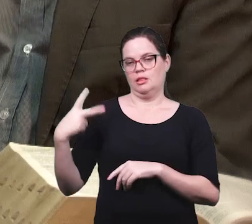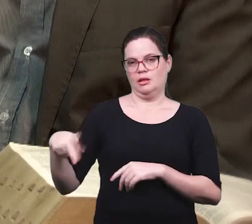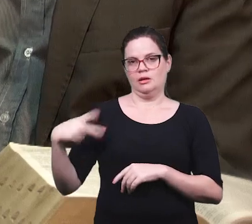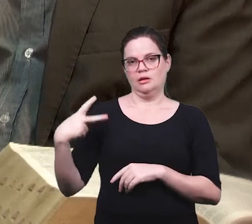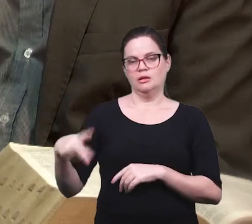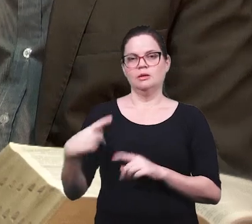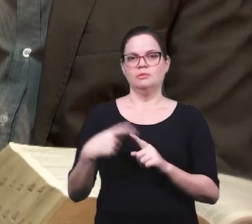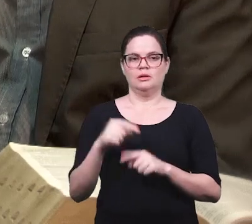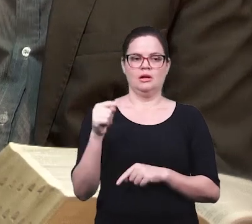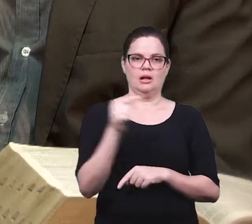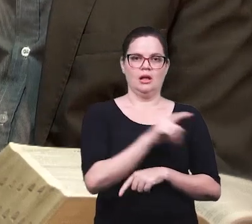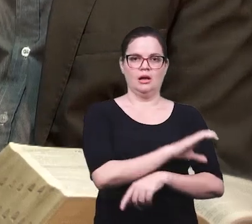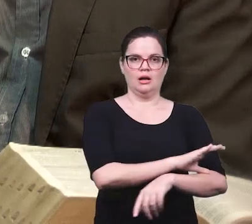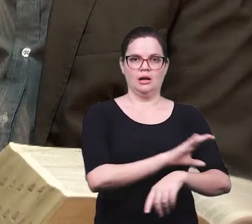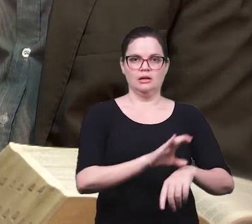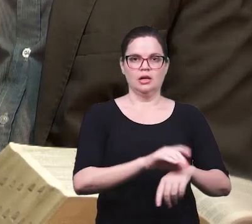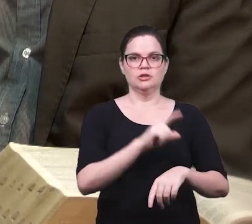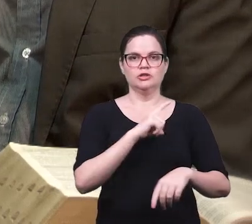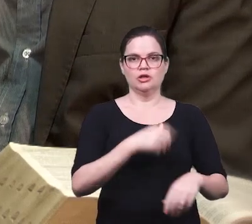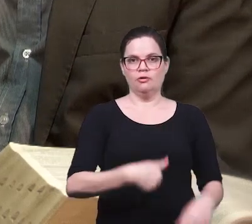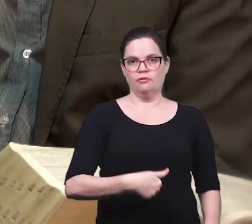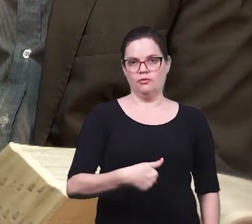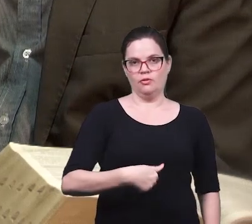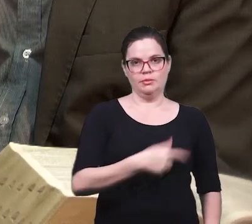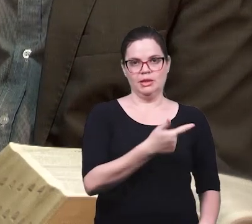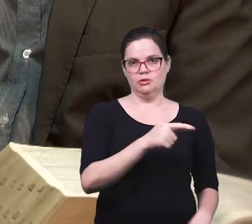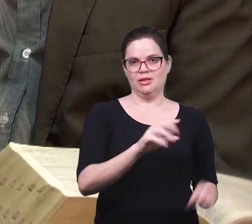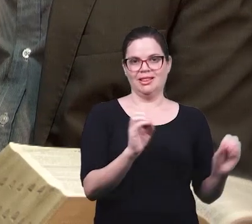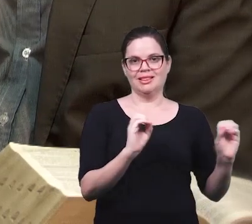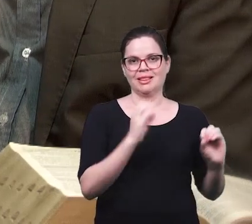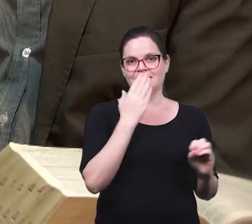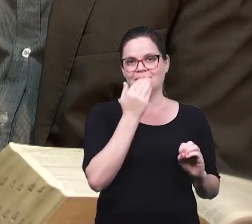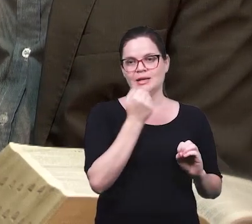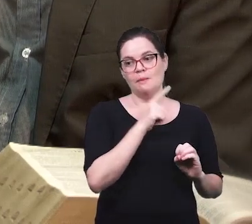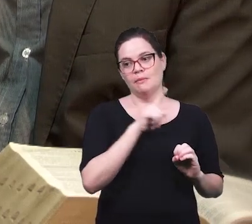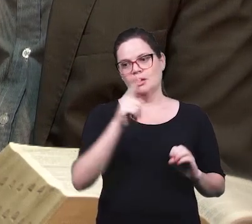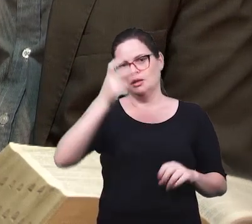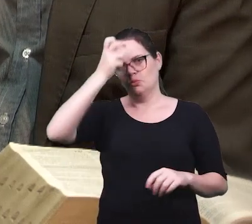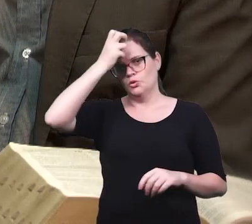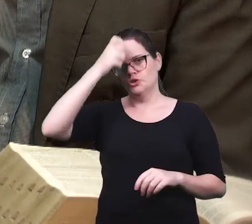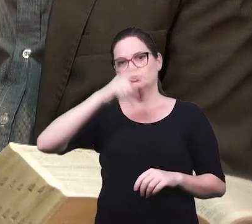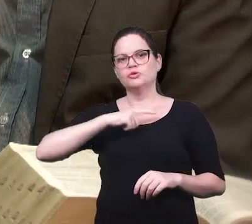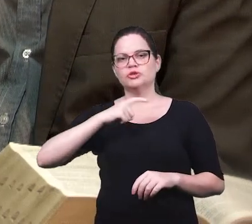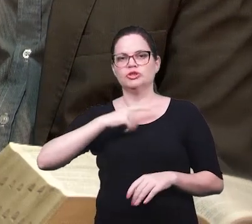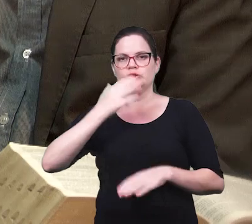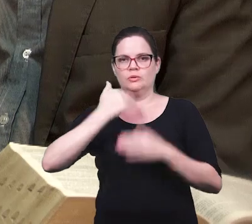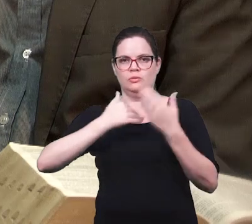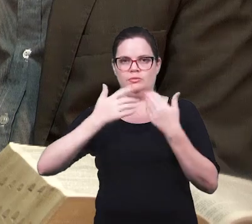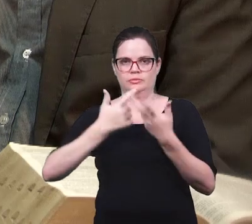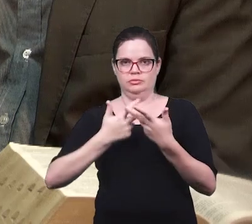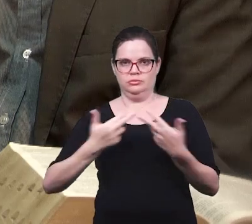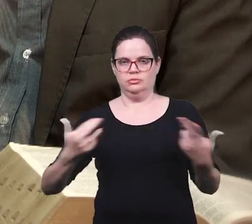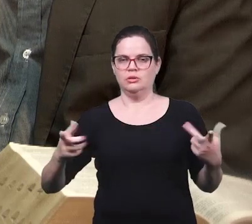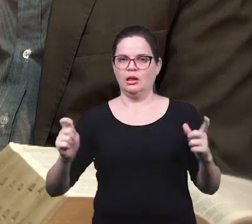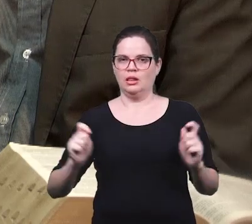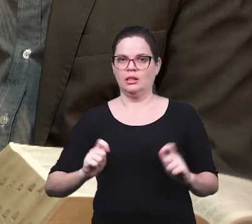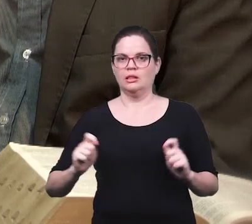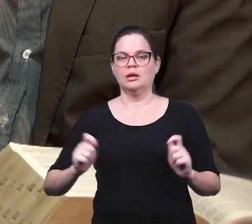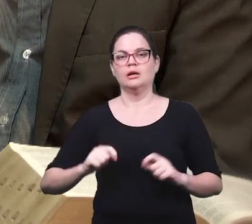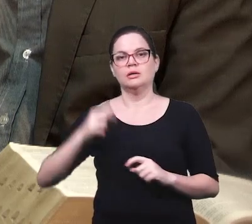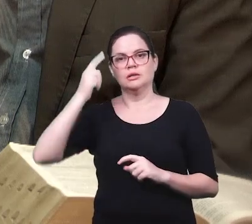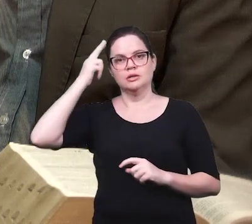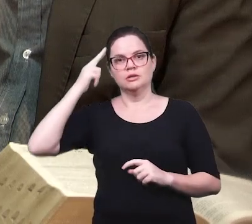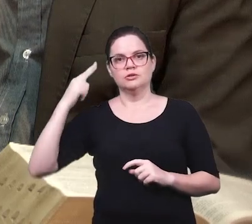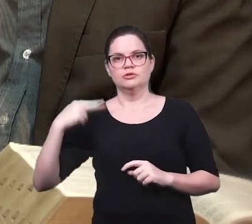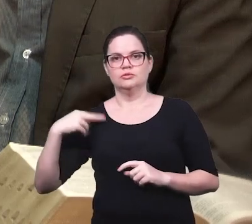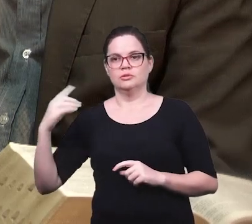estavam, mas a palavra fala que no Egito havia bonança, né? Havia recursos. E a palavra fala que quando José ele se encontra com